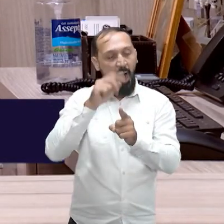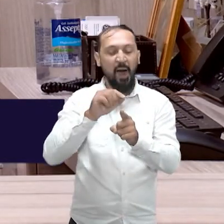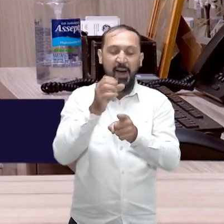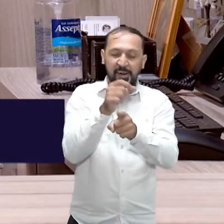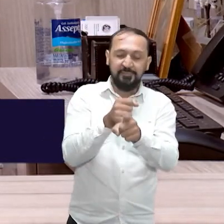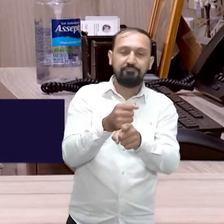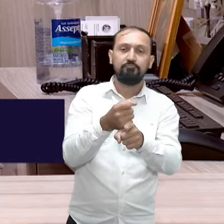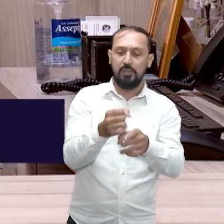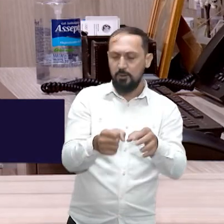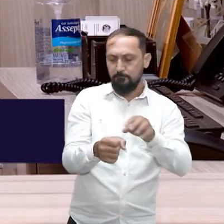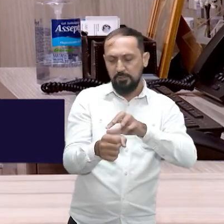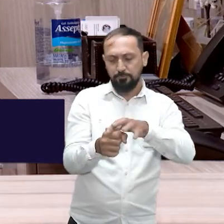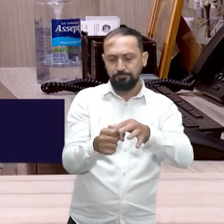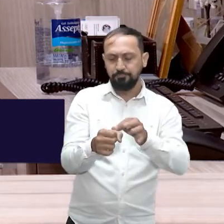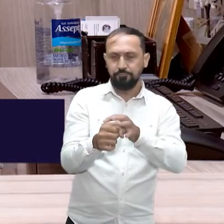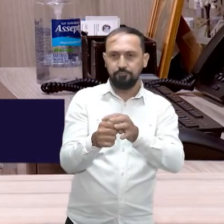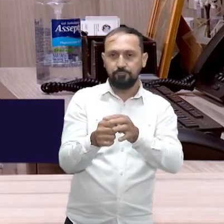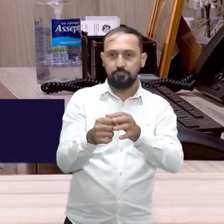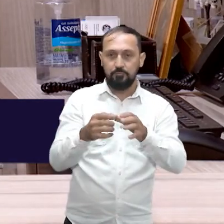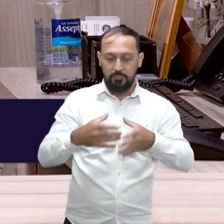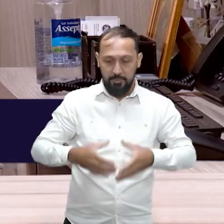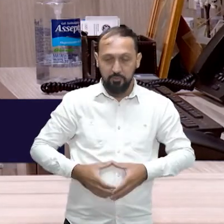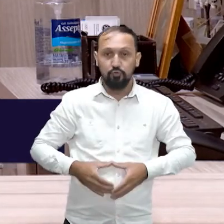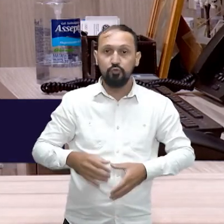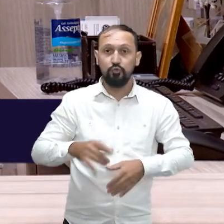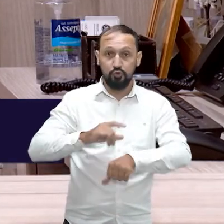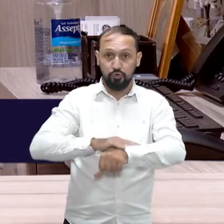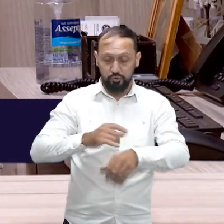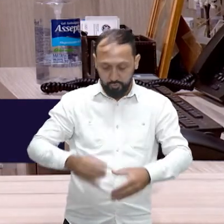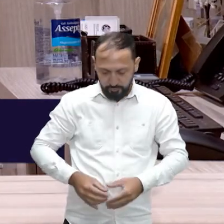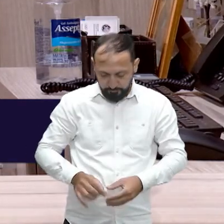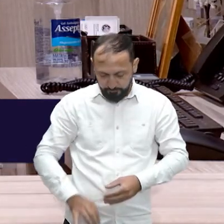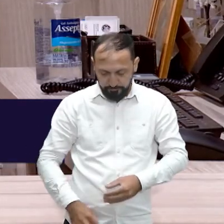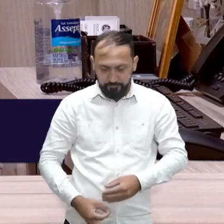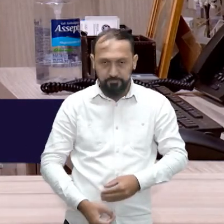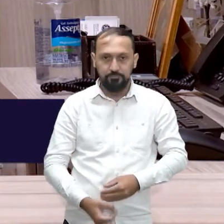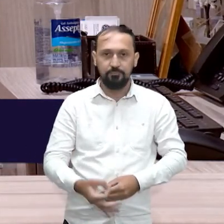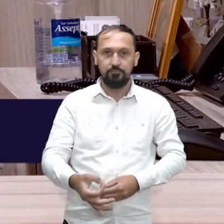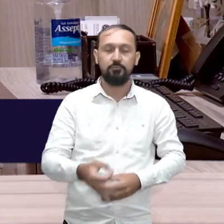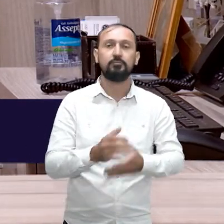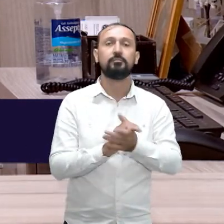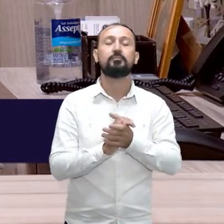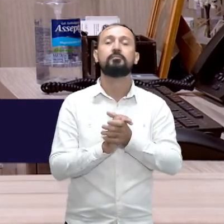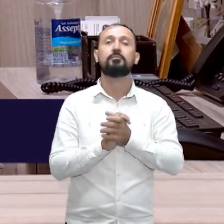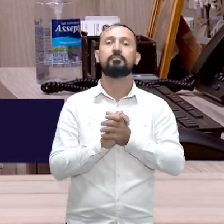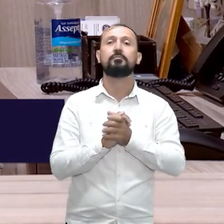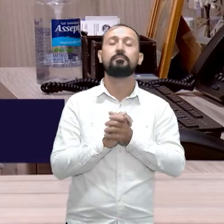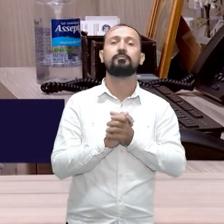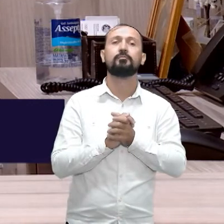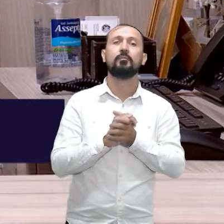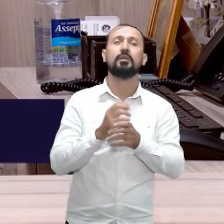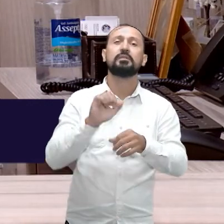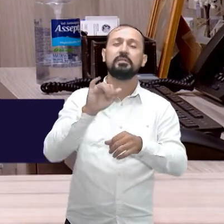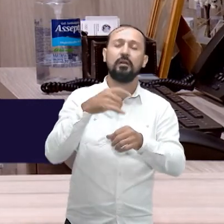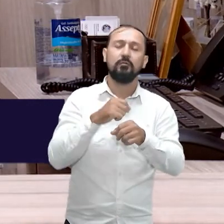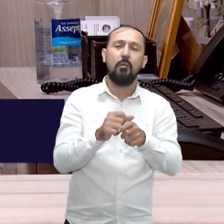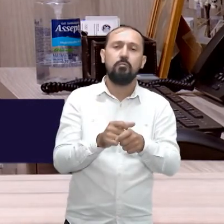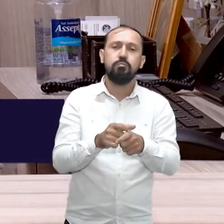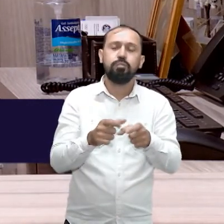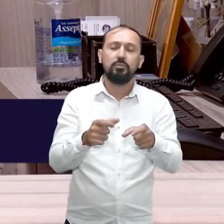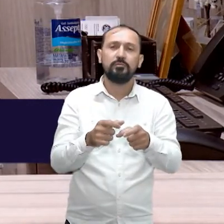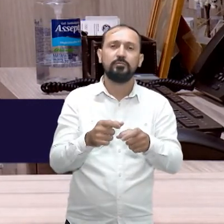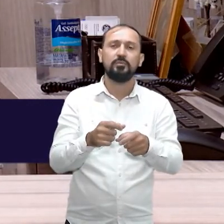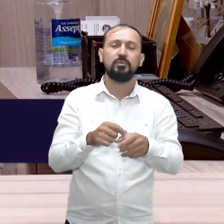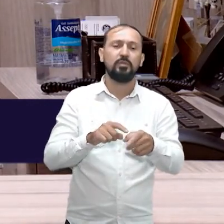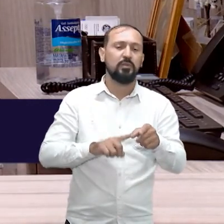tumor da próstata, né? Lembrando que a próstata é um órgão do tamanho de uma noz que fica logo abaixo da bexiga e passa o canalzinho da urina por ela. Portanto,